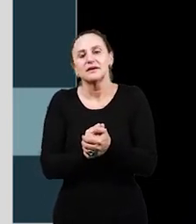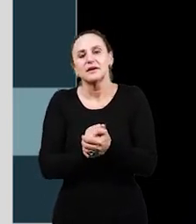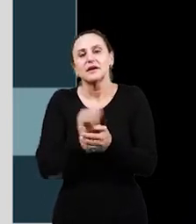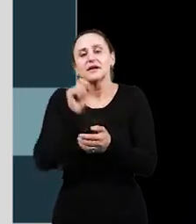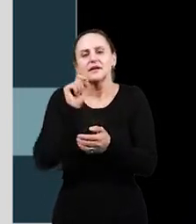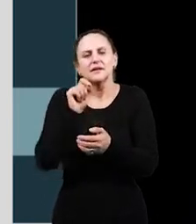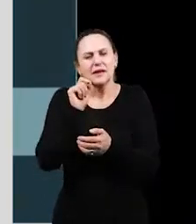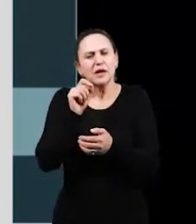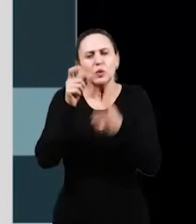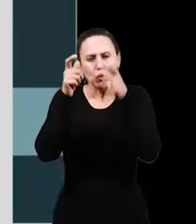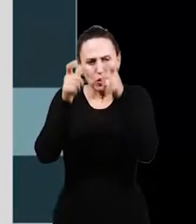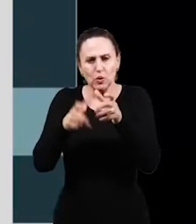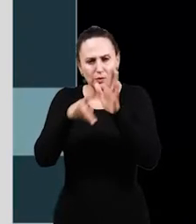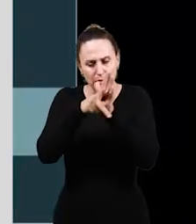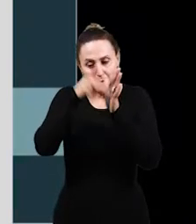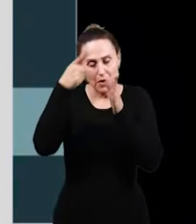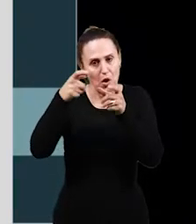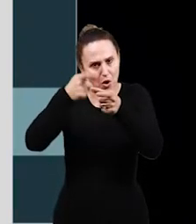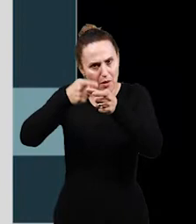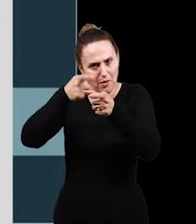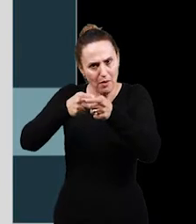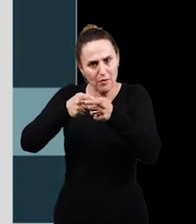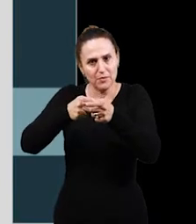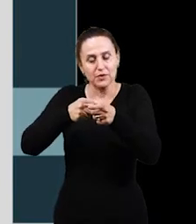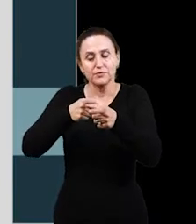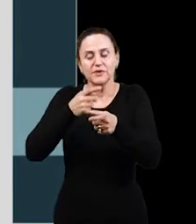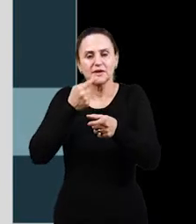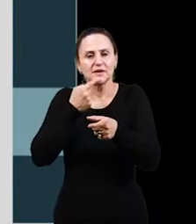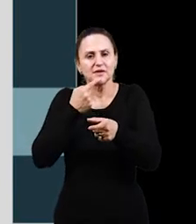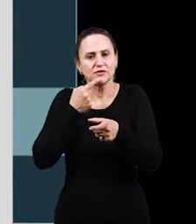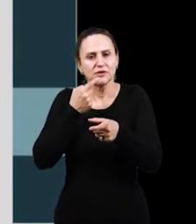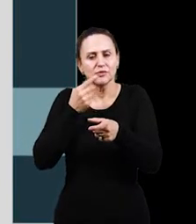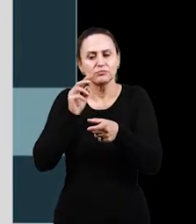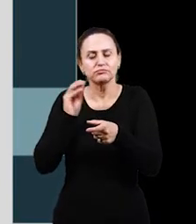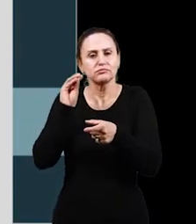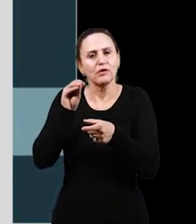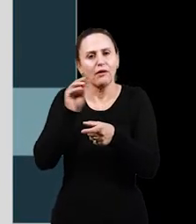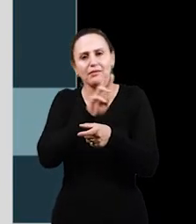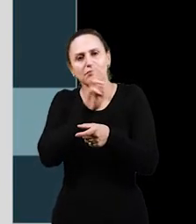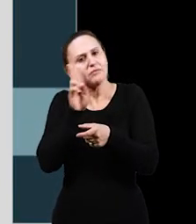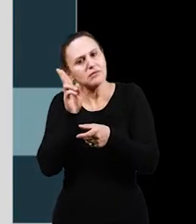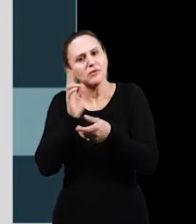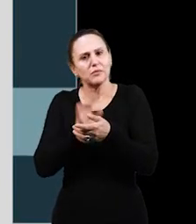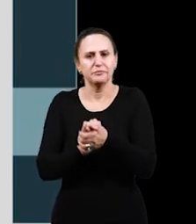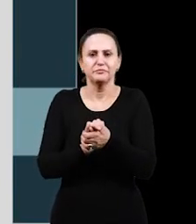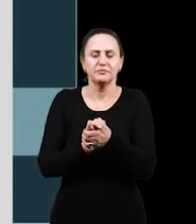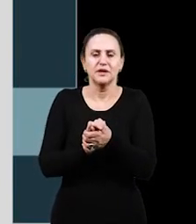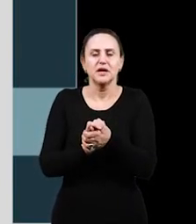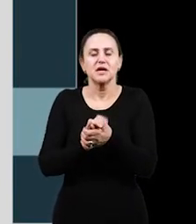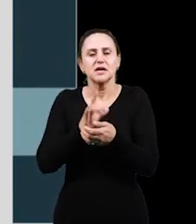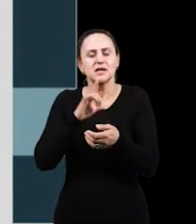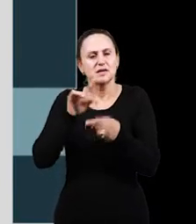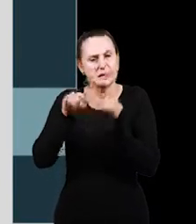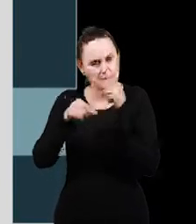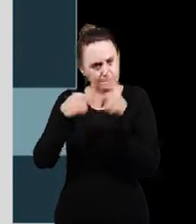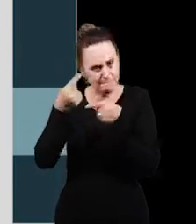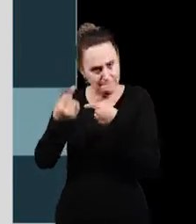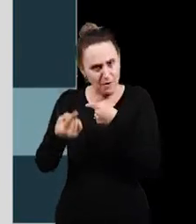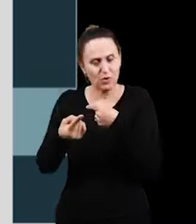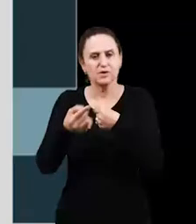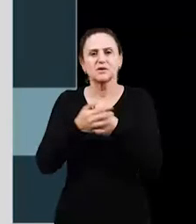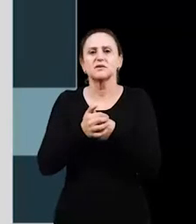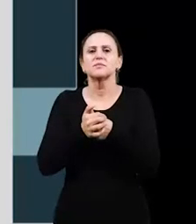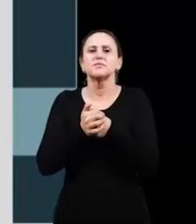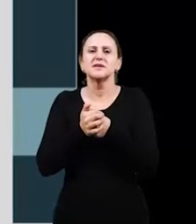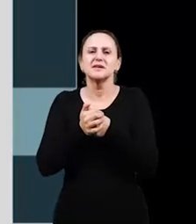é uma localidade né então e ela foi assim designada o segundo essa gramática os princípios de análise